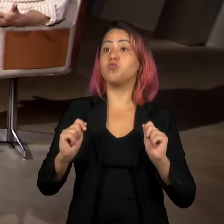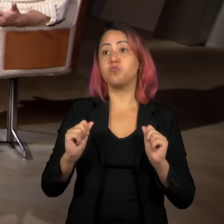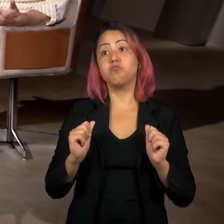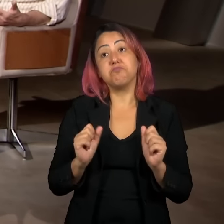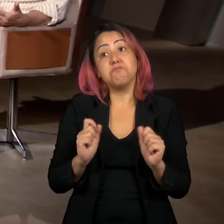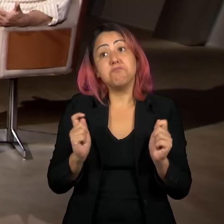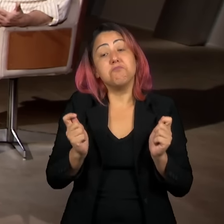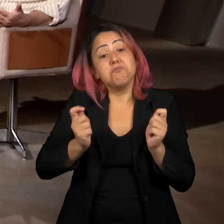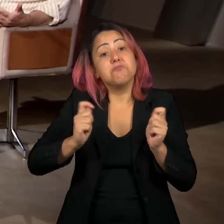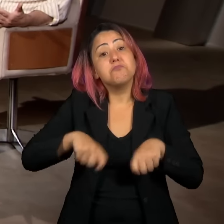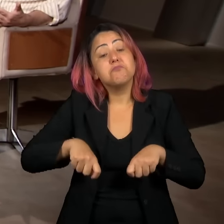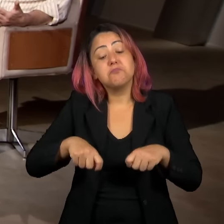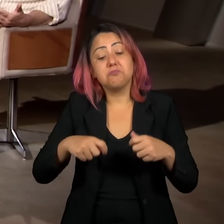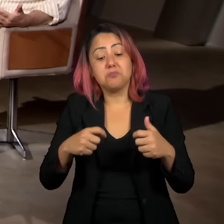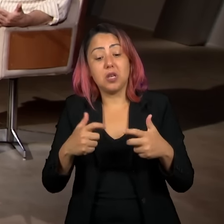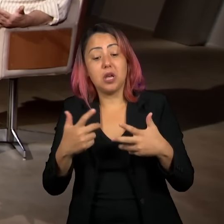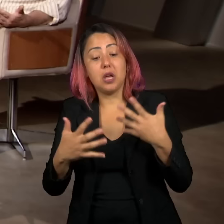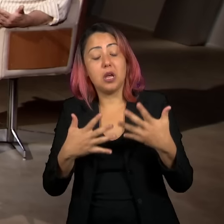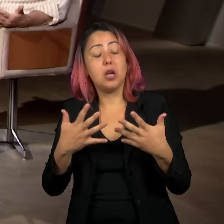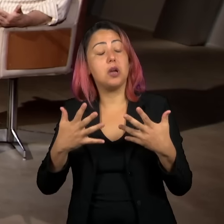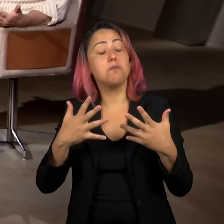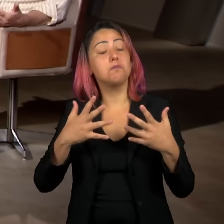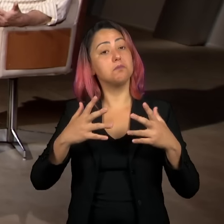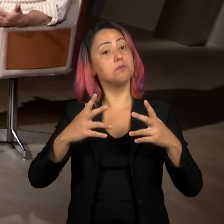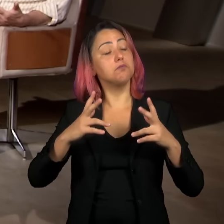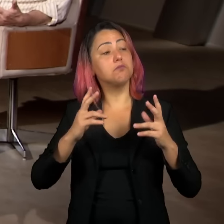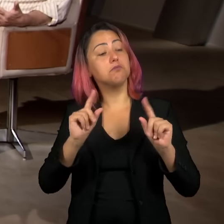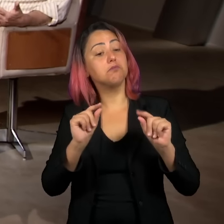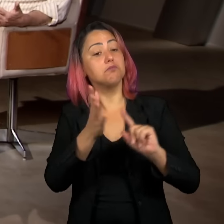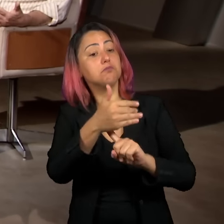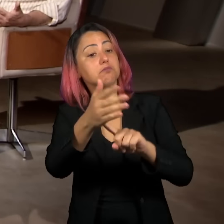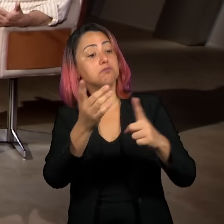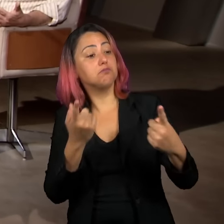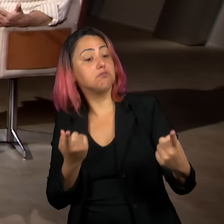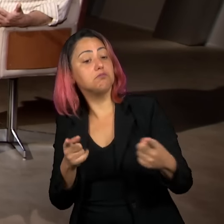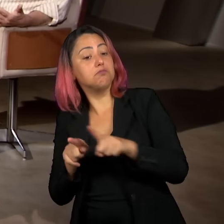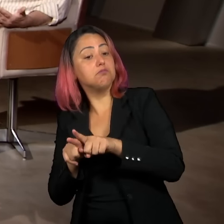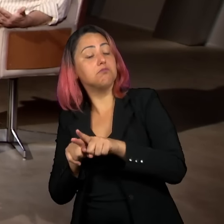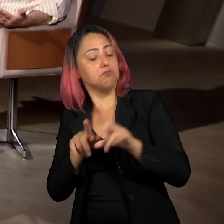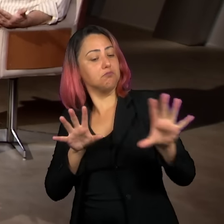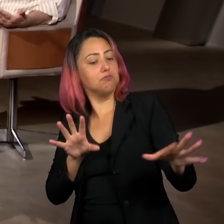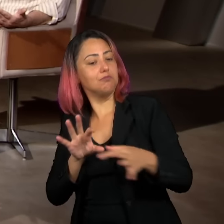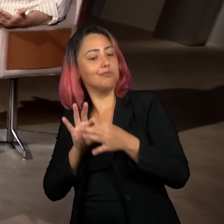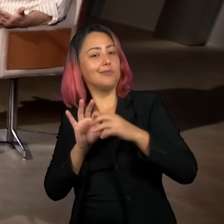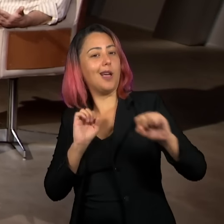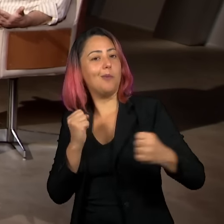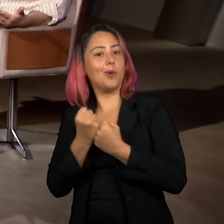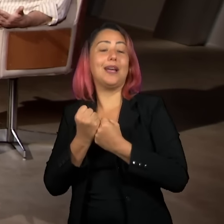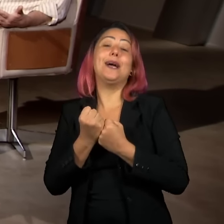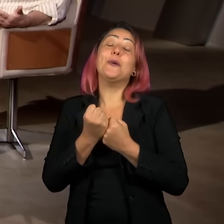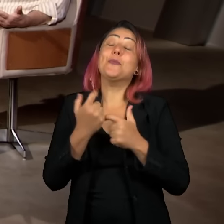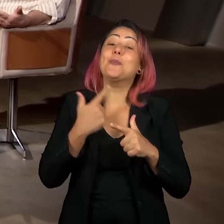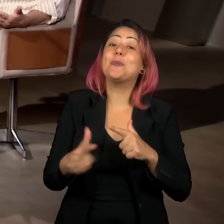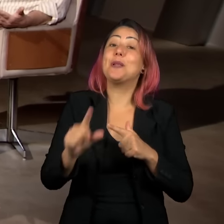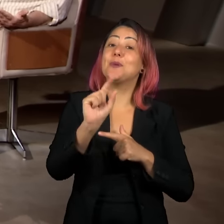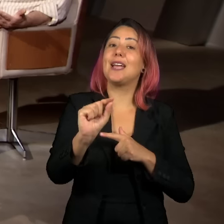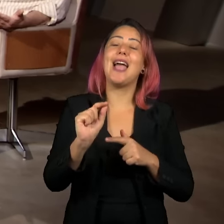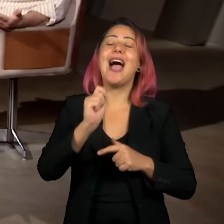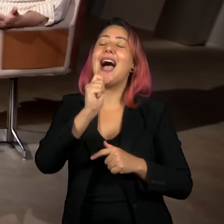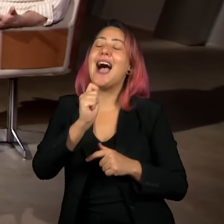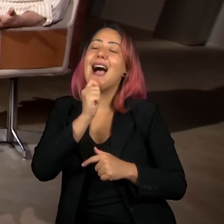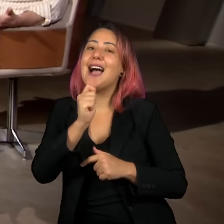falei pode ser um parceiro extremamente interessante só que esse povo não tá preparado eu acho que eles estão